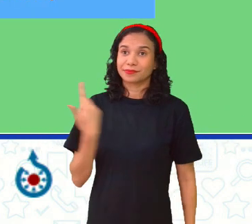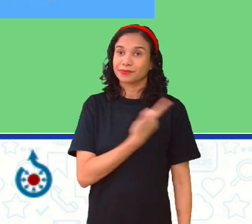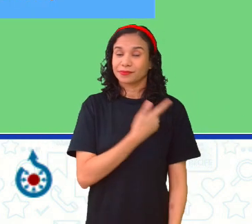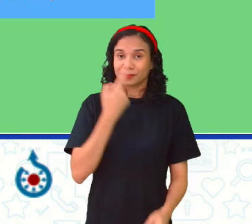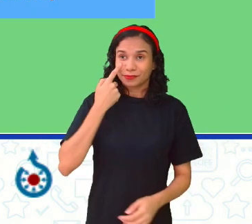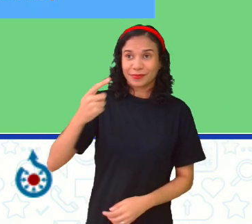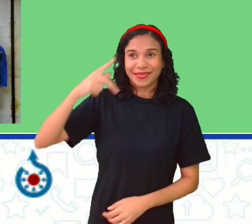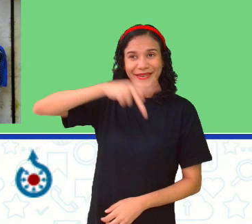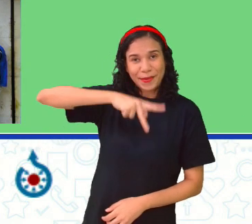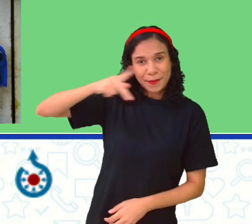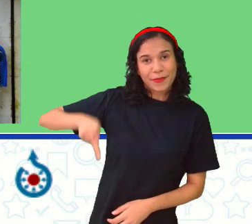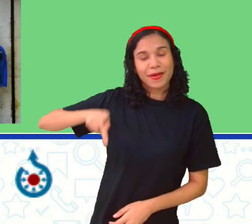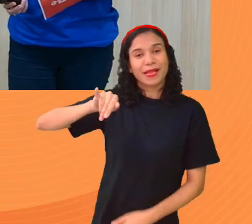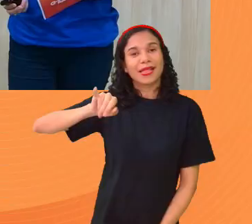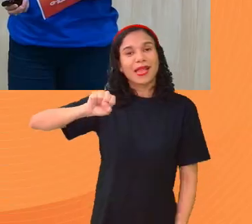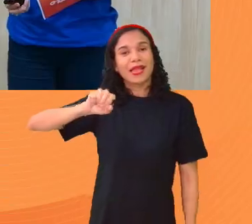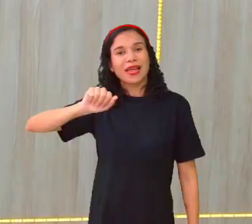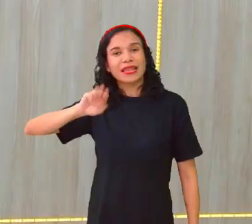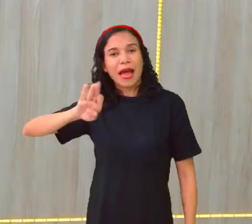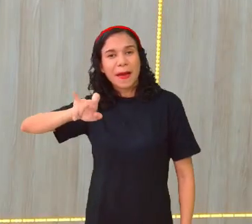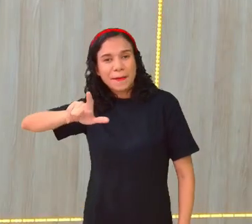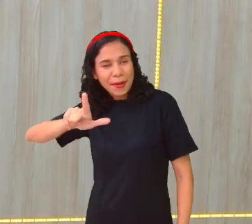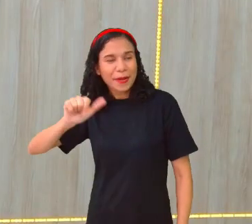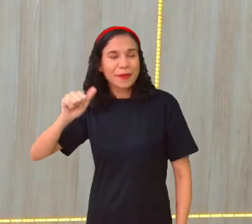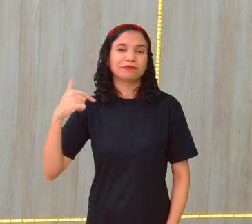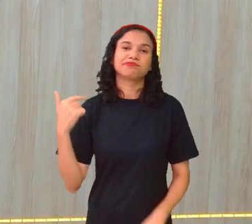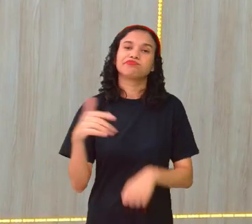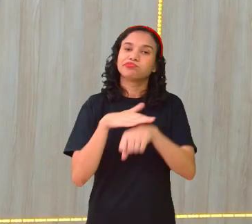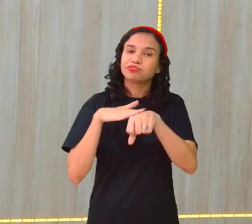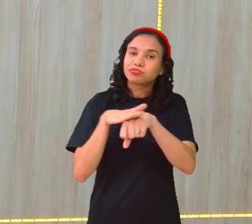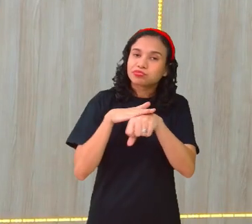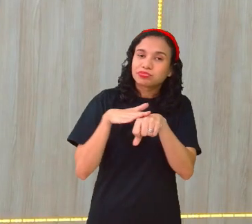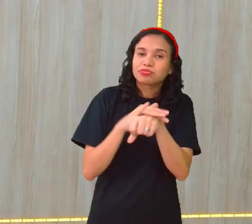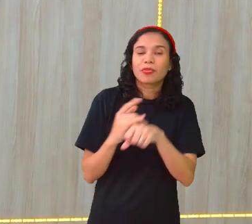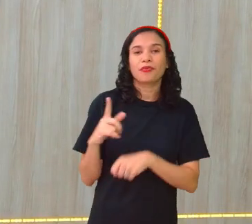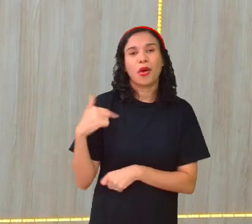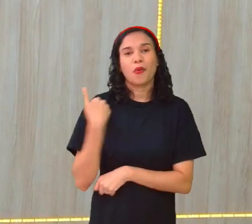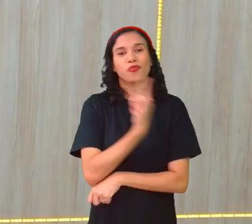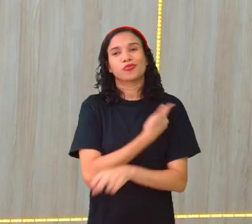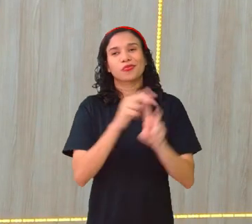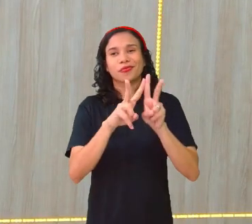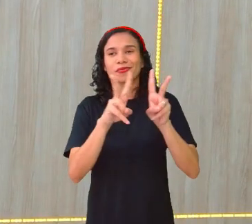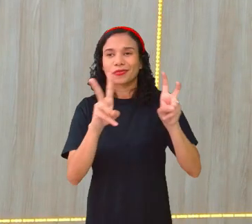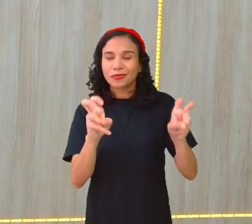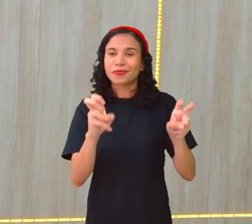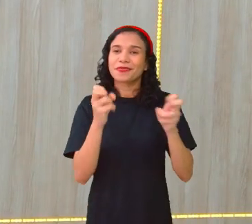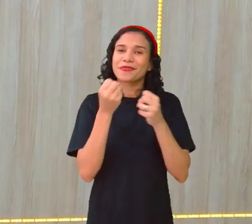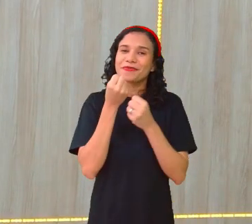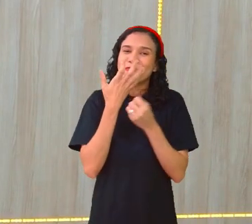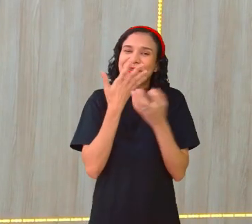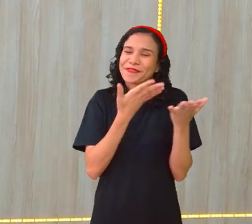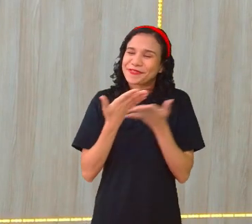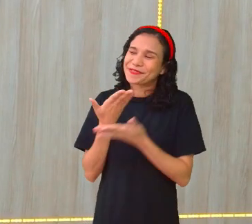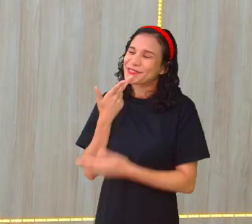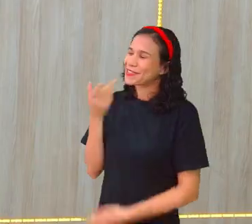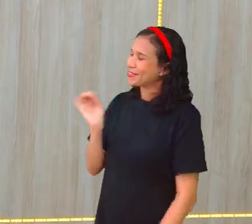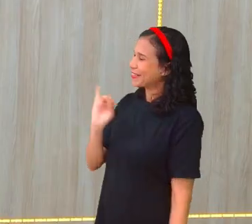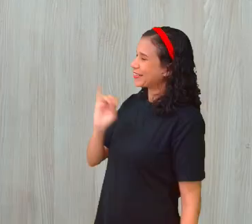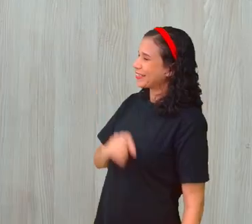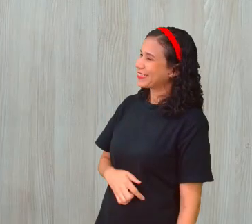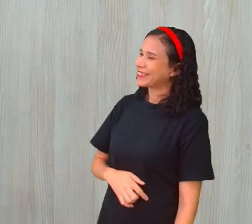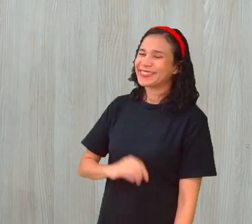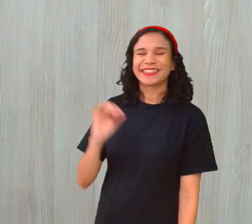a professora Isabel Borges para ela conversar conosco um pouquinho e dar as boas-vindas. E aí,